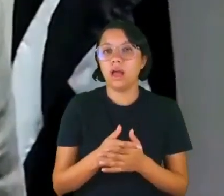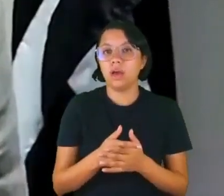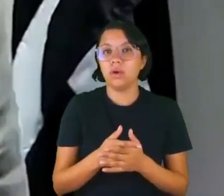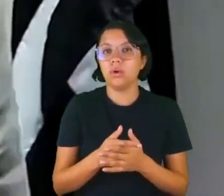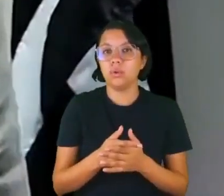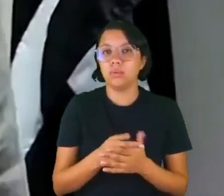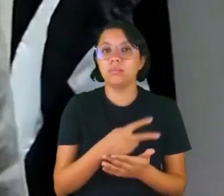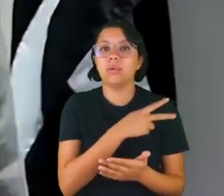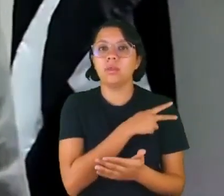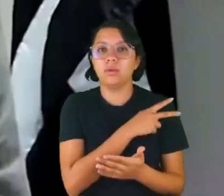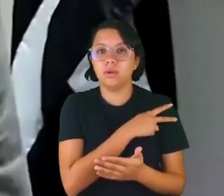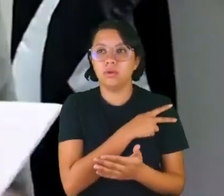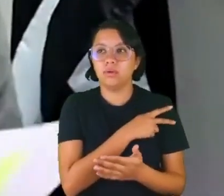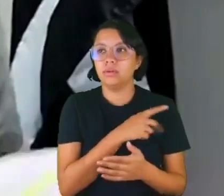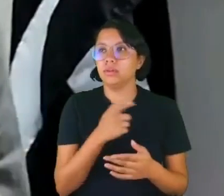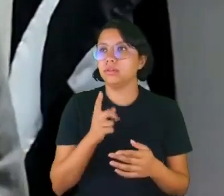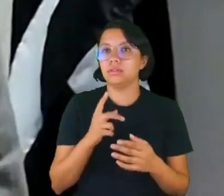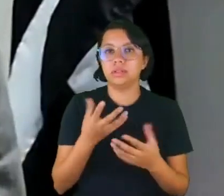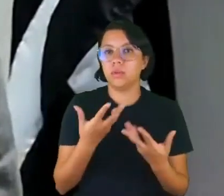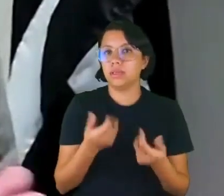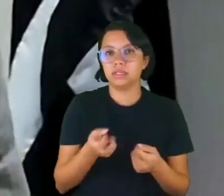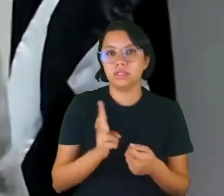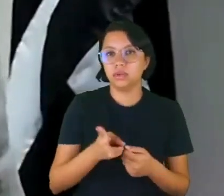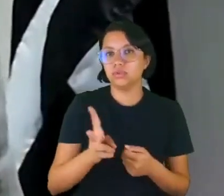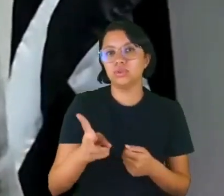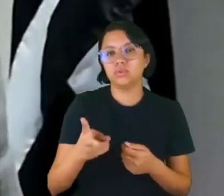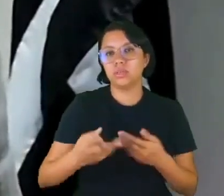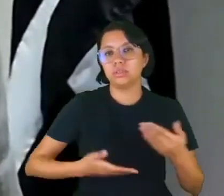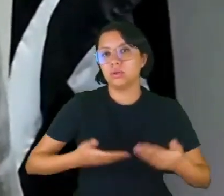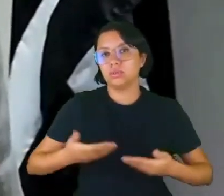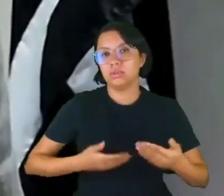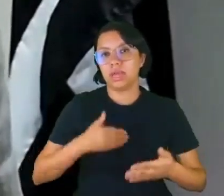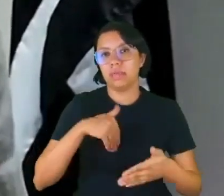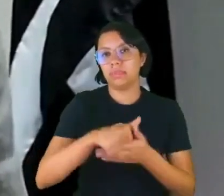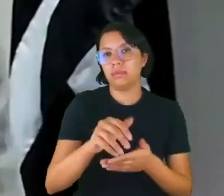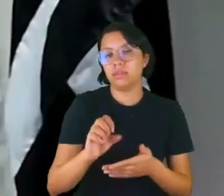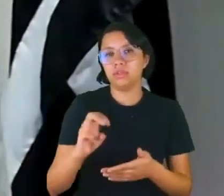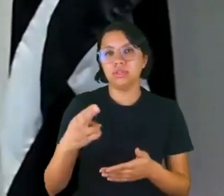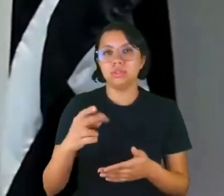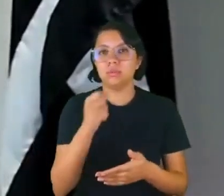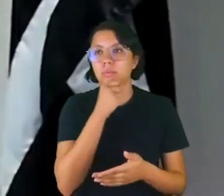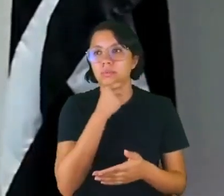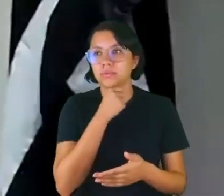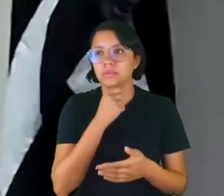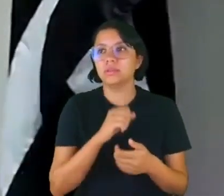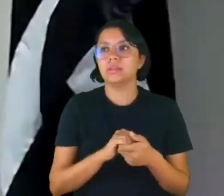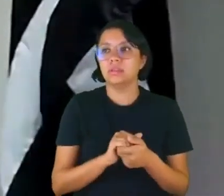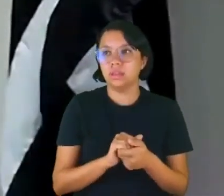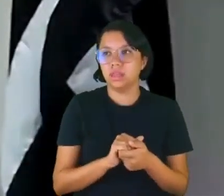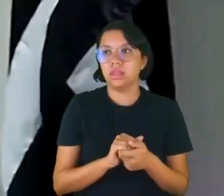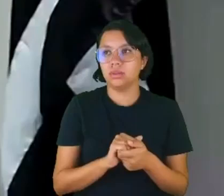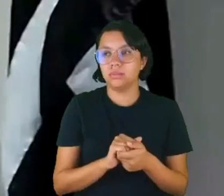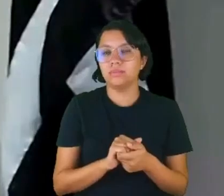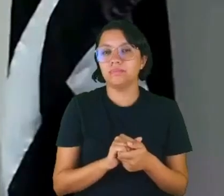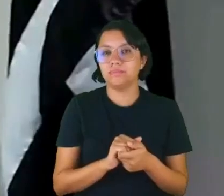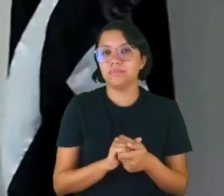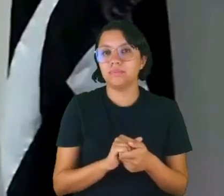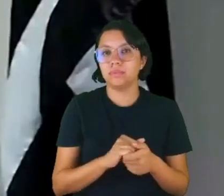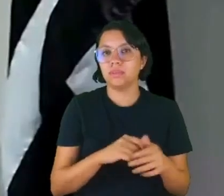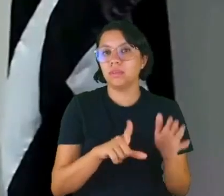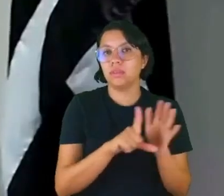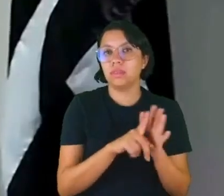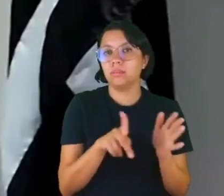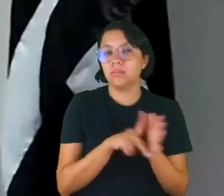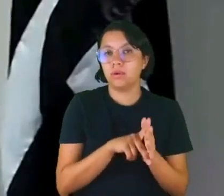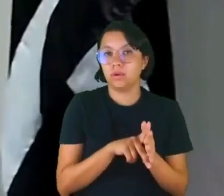salvo disposição expressa em contrário, se ele custear a parte dele o plano de saúde. A